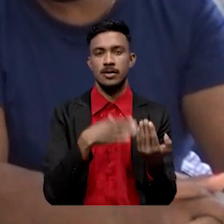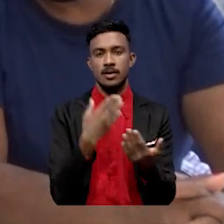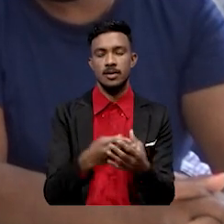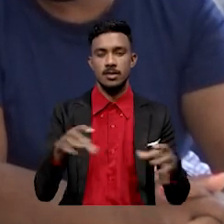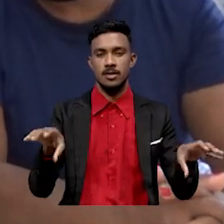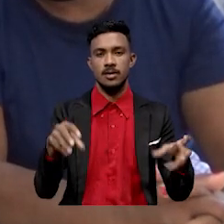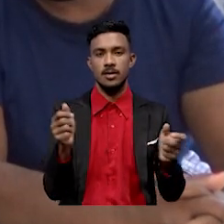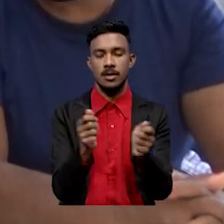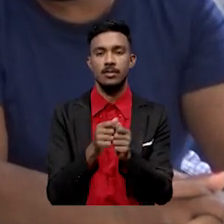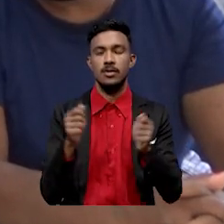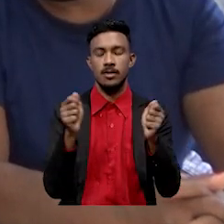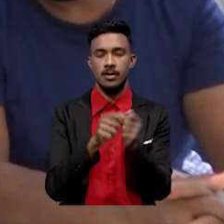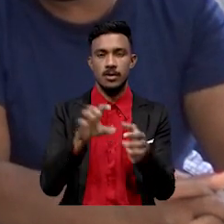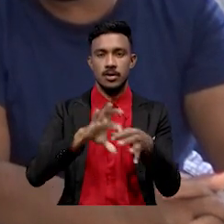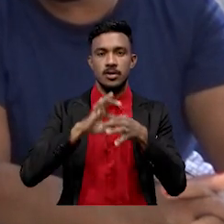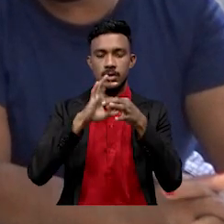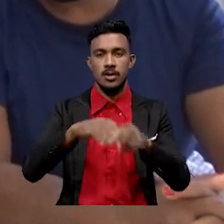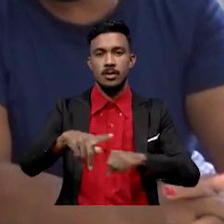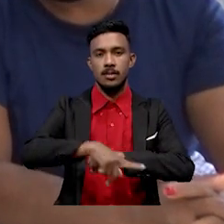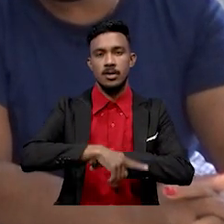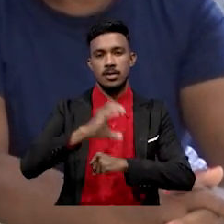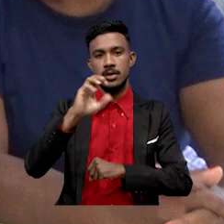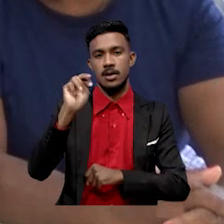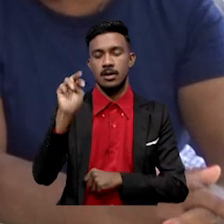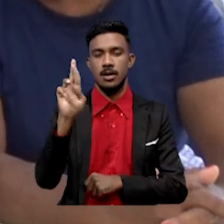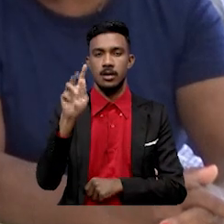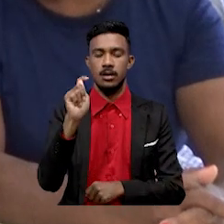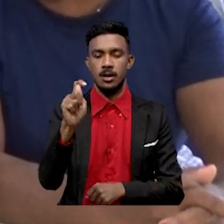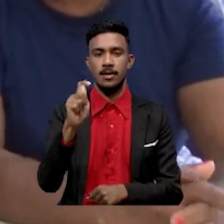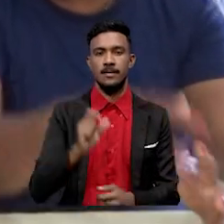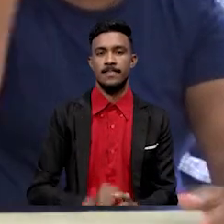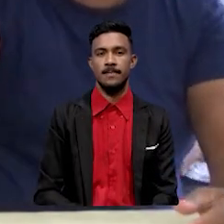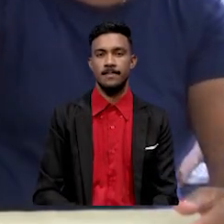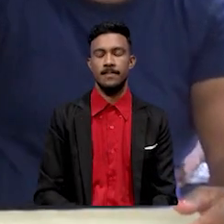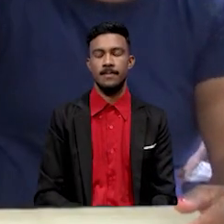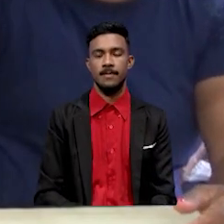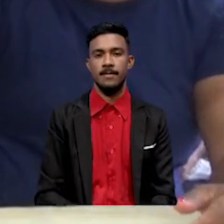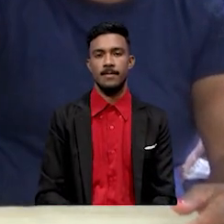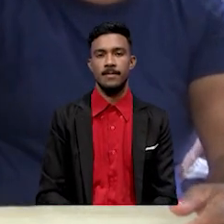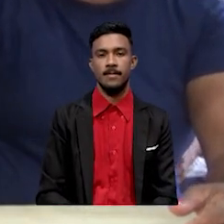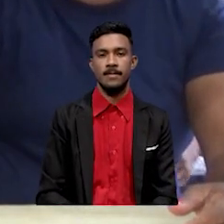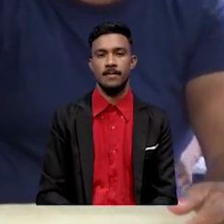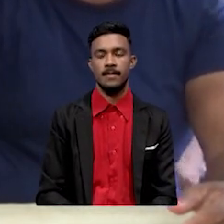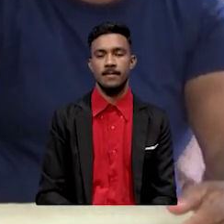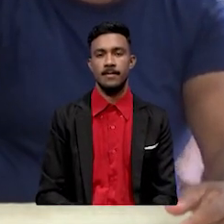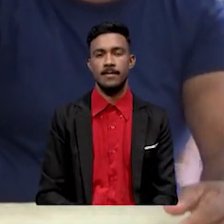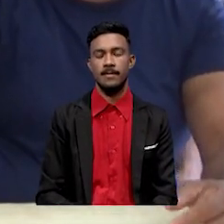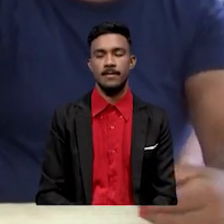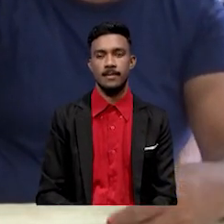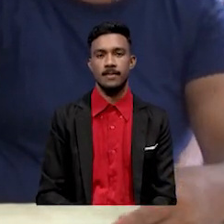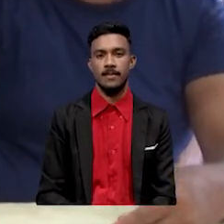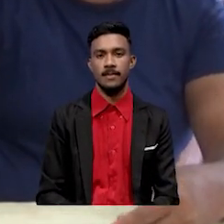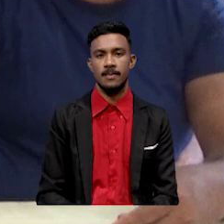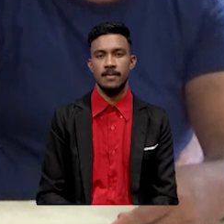a Mútuo com a estrutura partido CNRT. Viva CNRT! Viva! Viva candidato